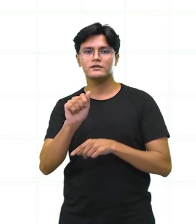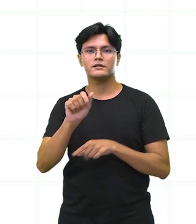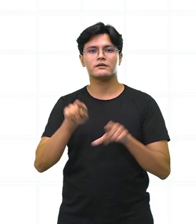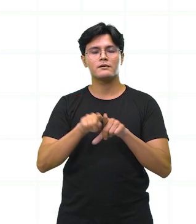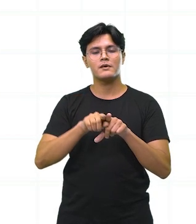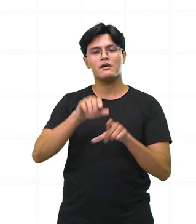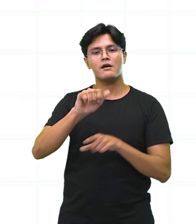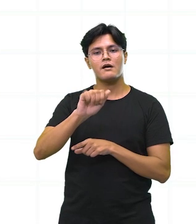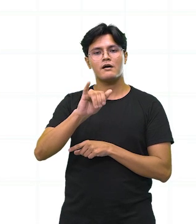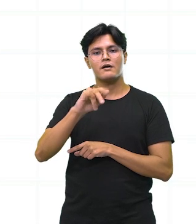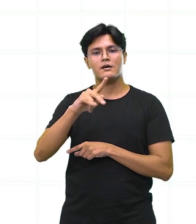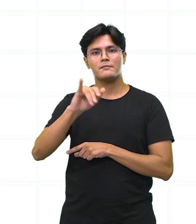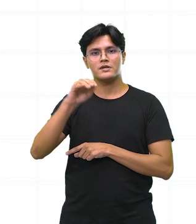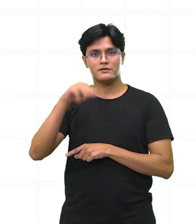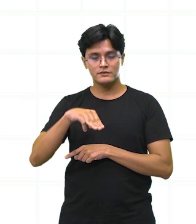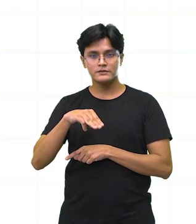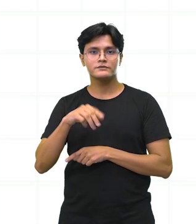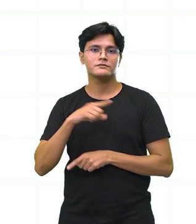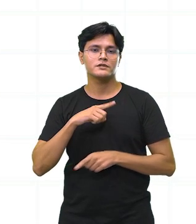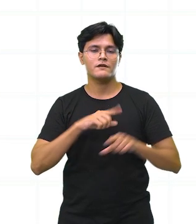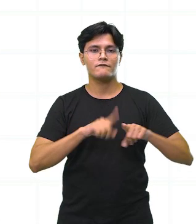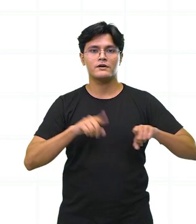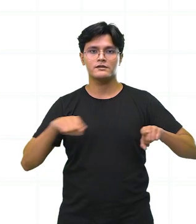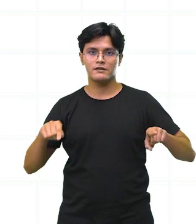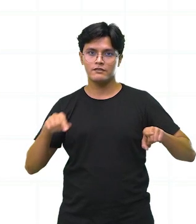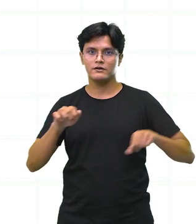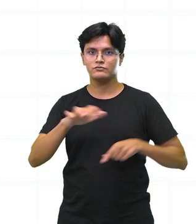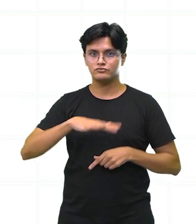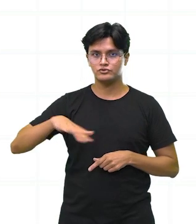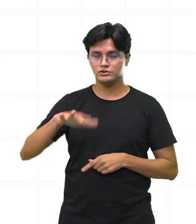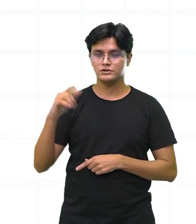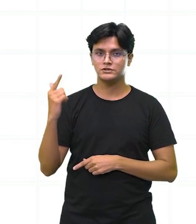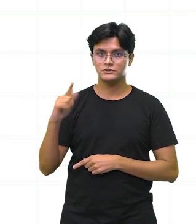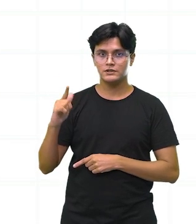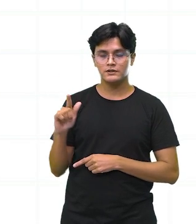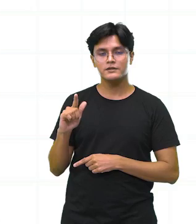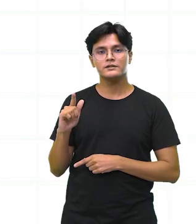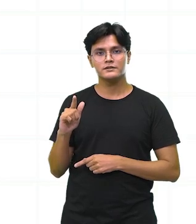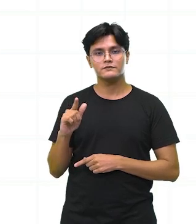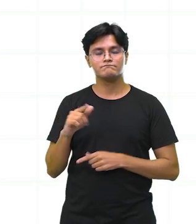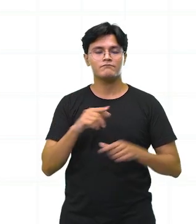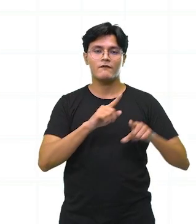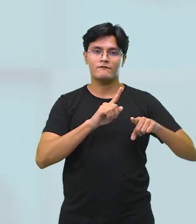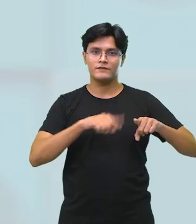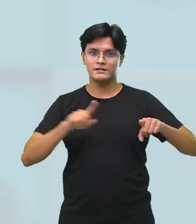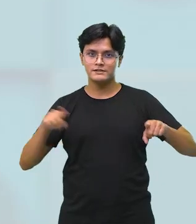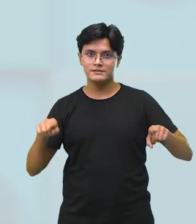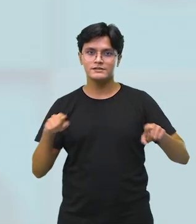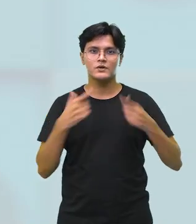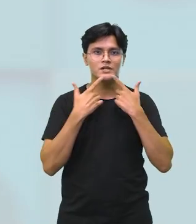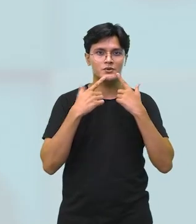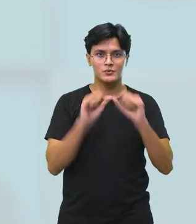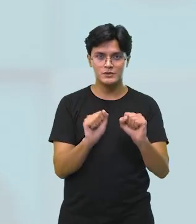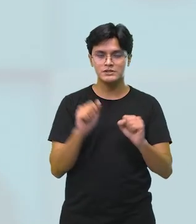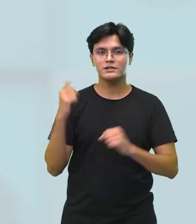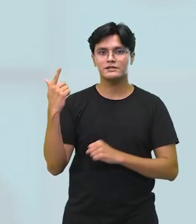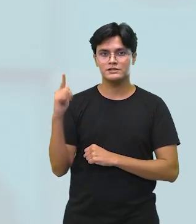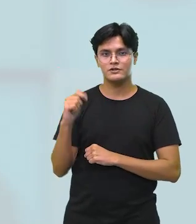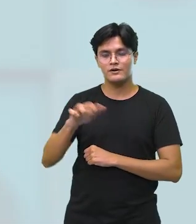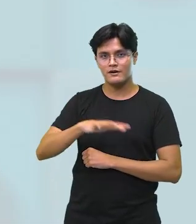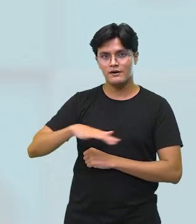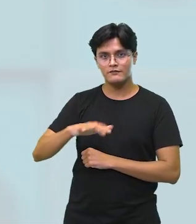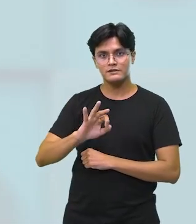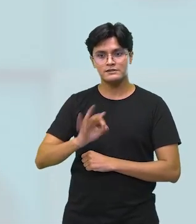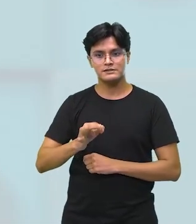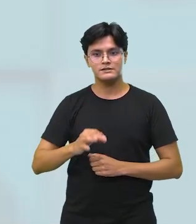variação geográfica region eh é uma variação linguística geográfica certo